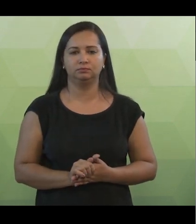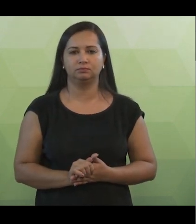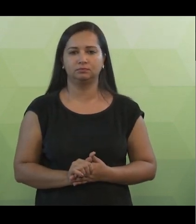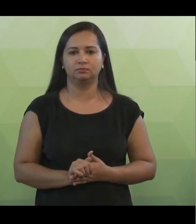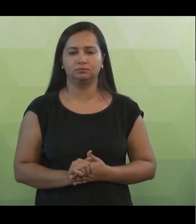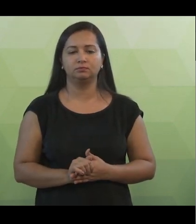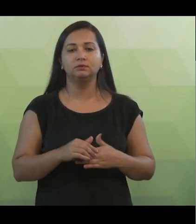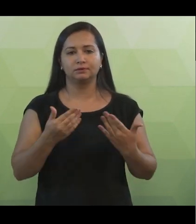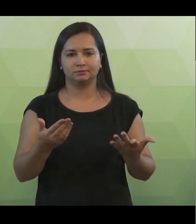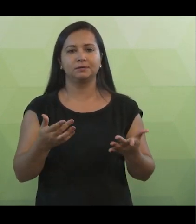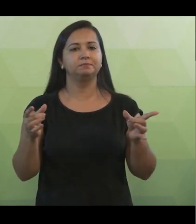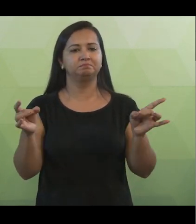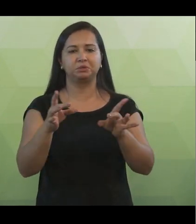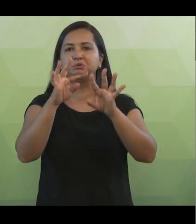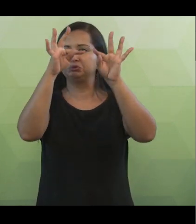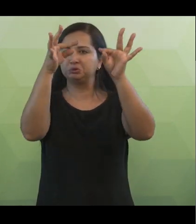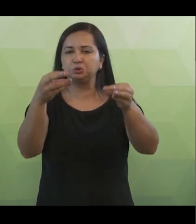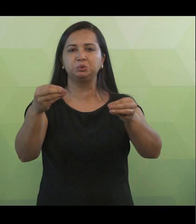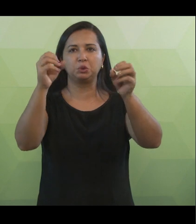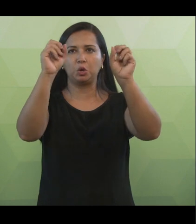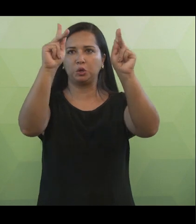Então, tudo está funcionando.